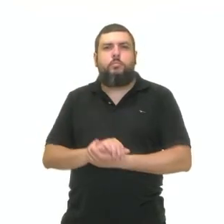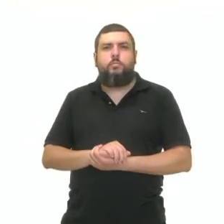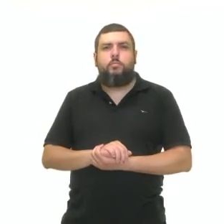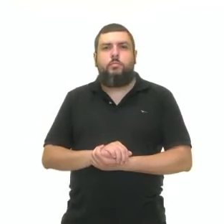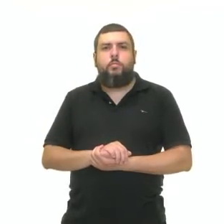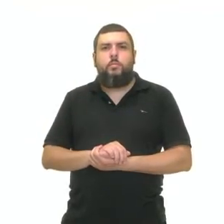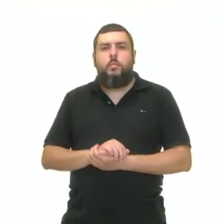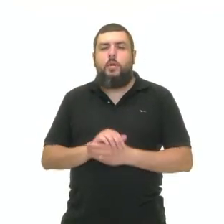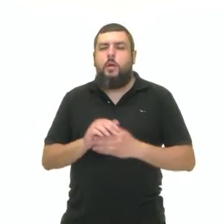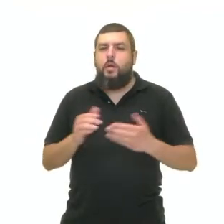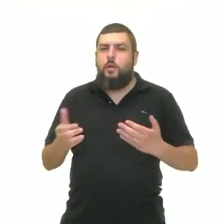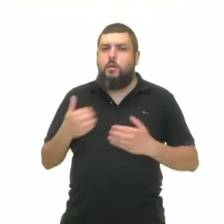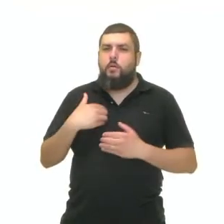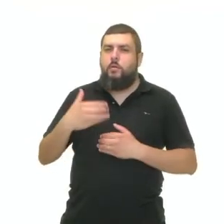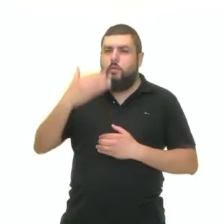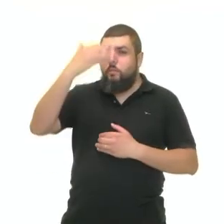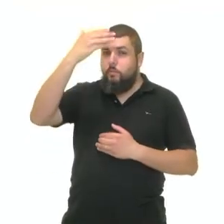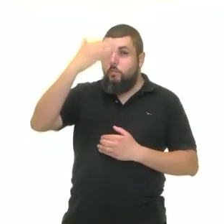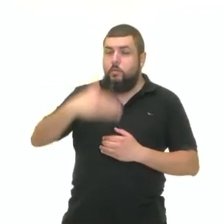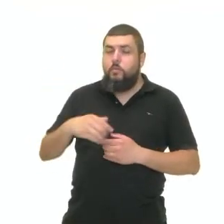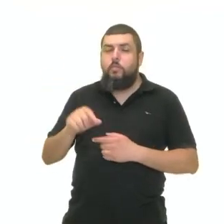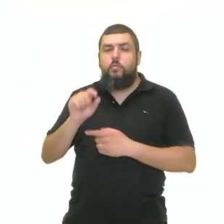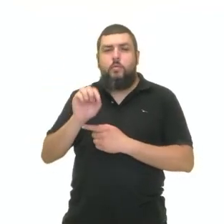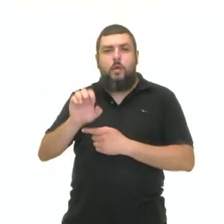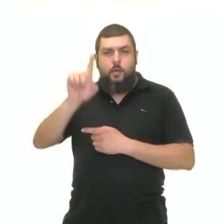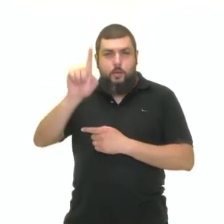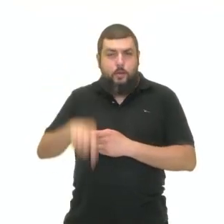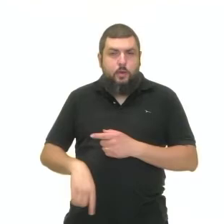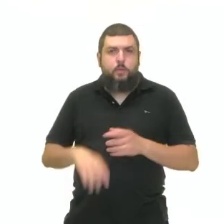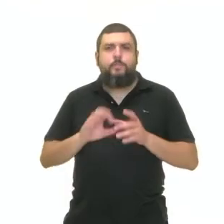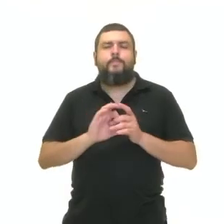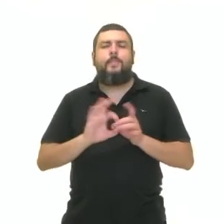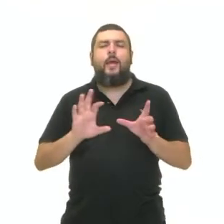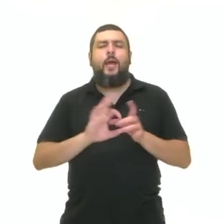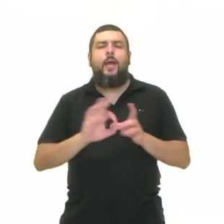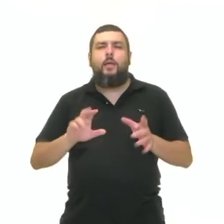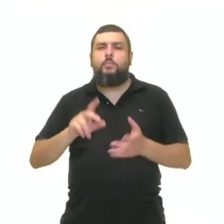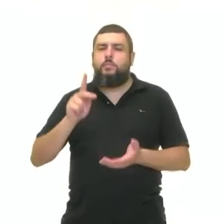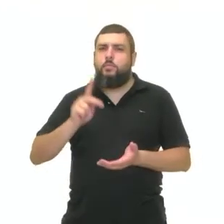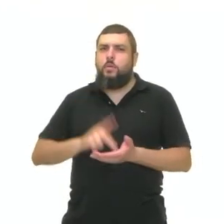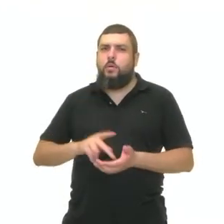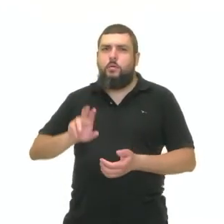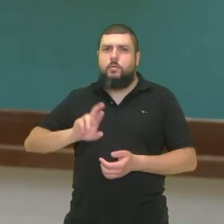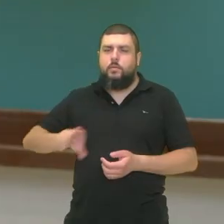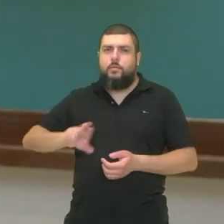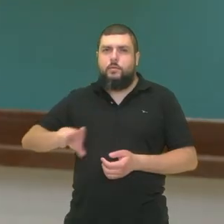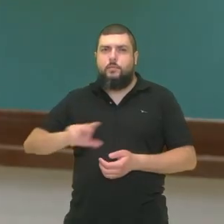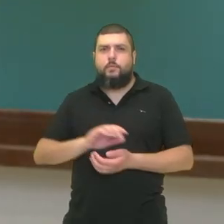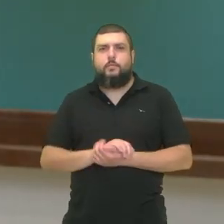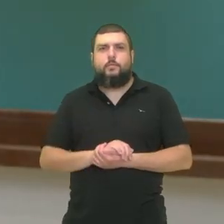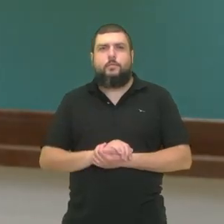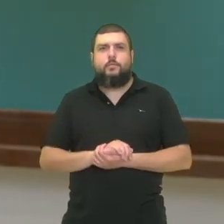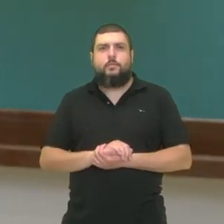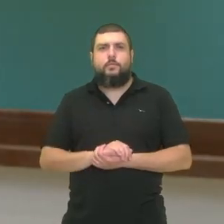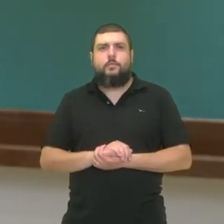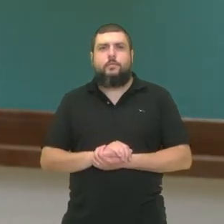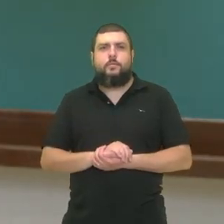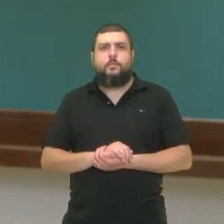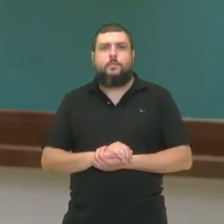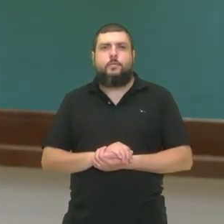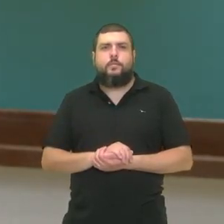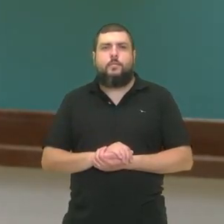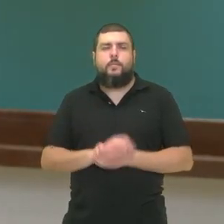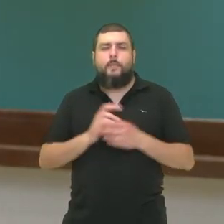Evidencia-se, portanto, uma falsa liberdade de escolha contra o que fazer virtualmente. Perceba que eu coloco